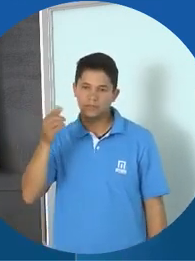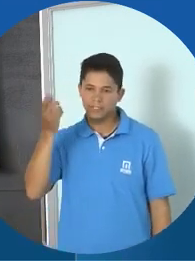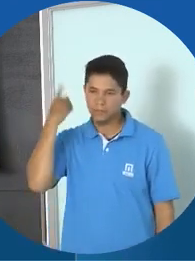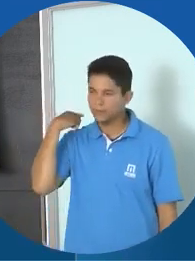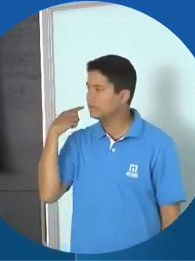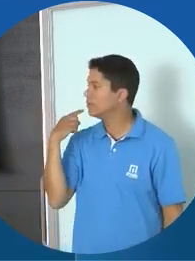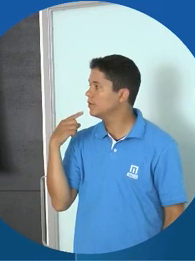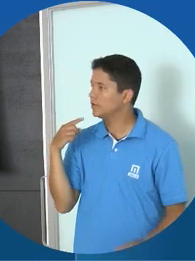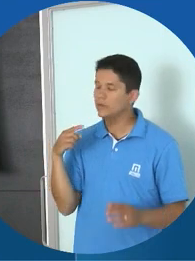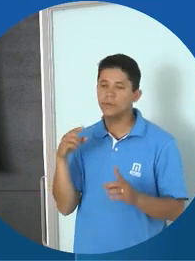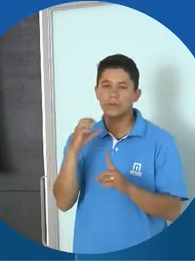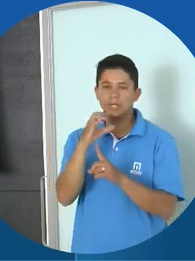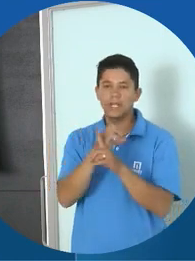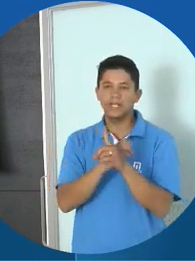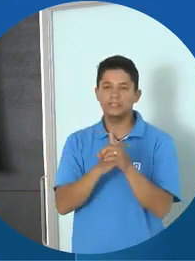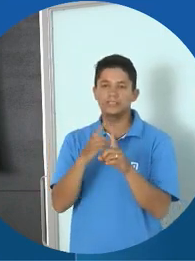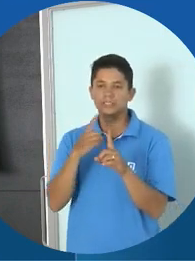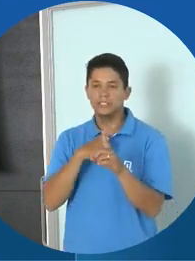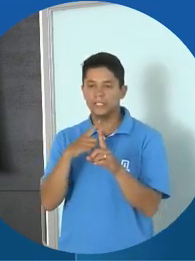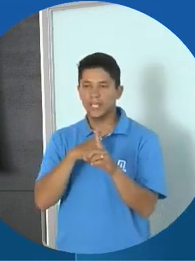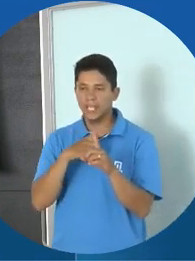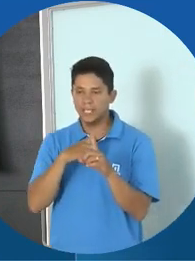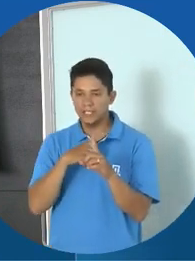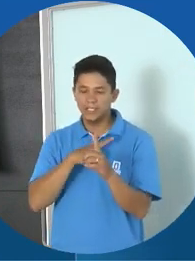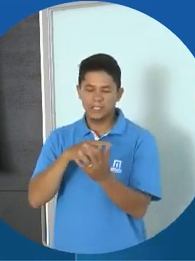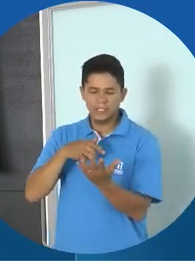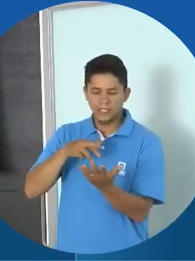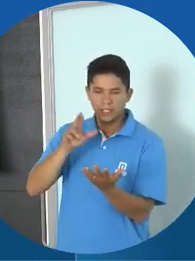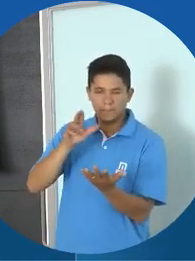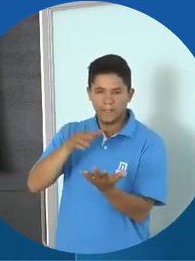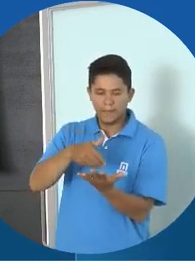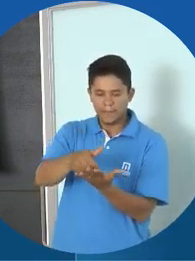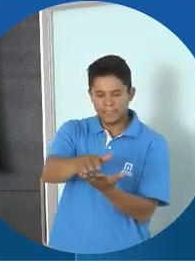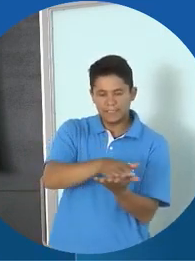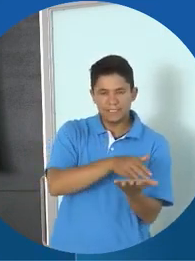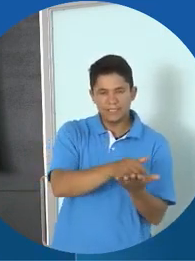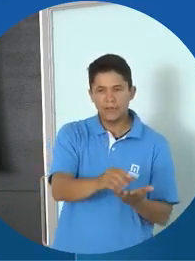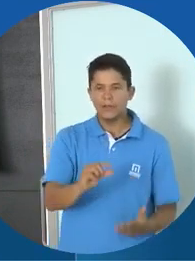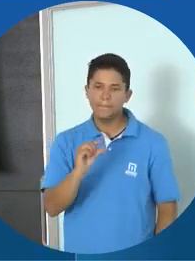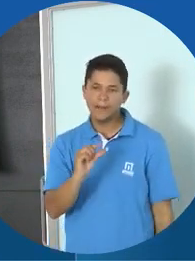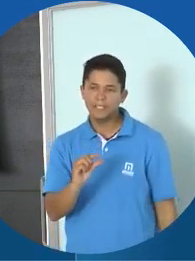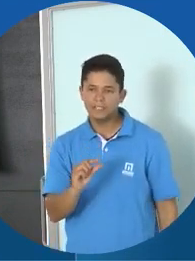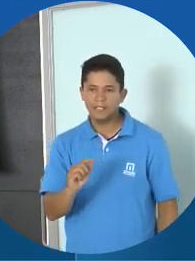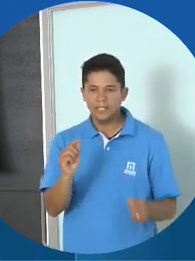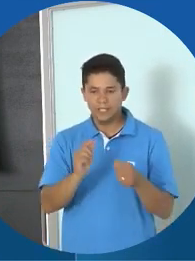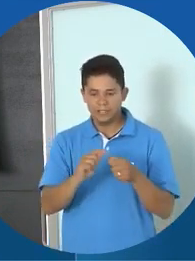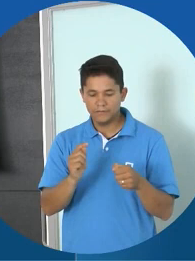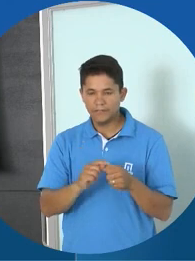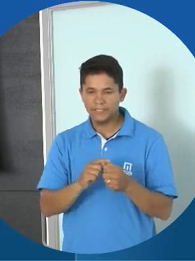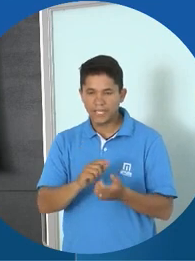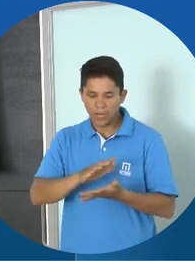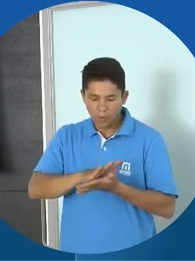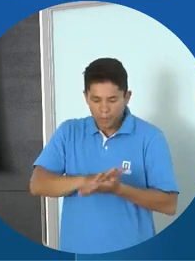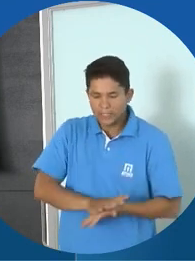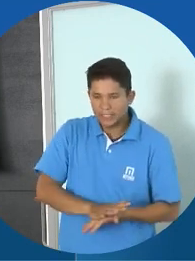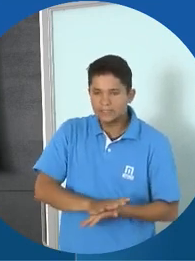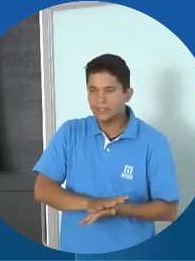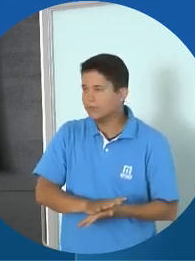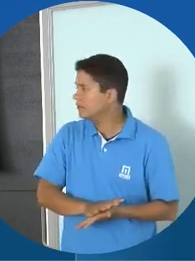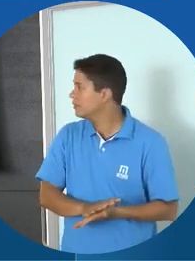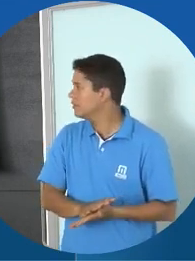tinha uma impermeabilização muito baixa. Ele fez uma compactação, mas verificou que a impermeabilização não estava